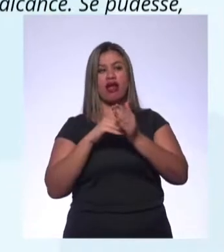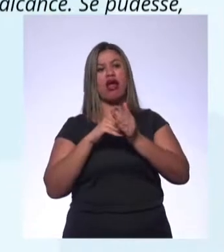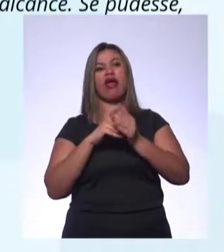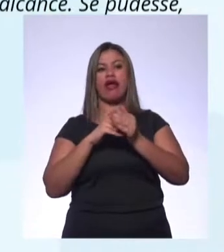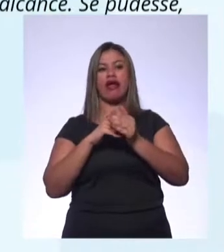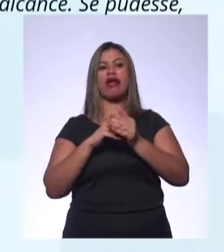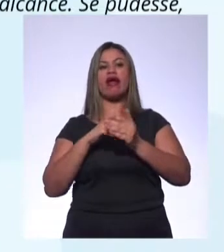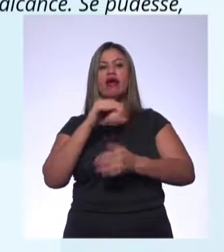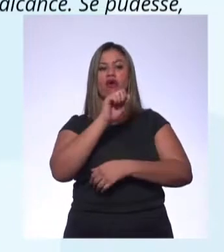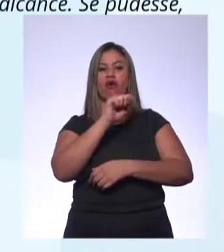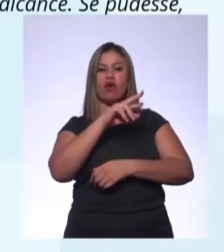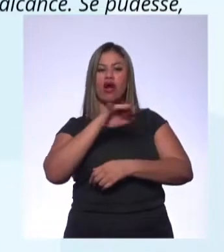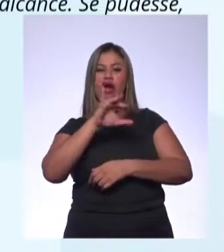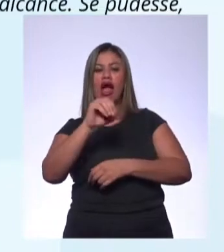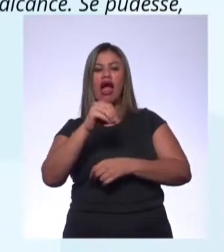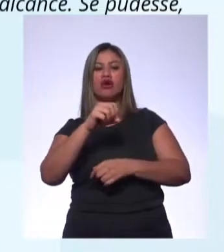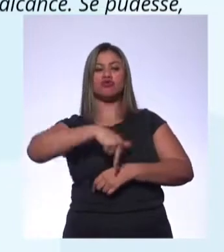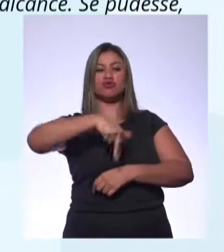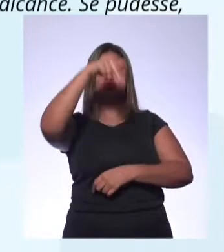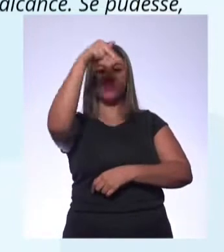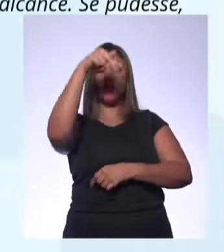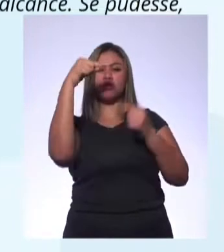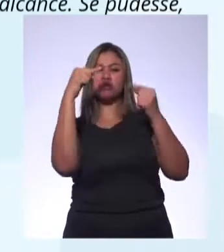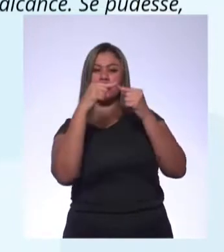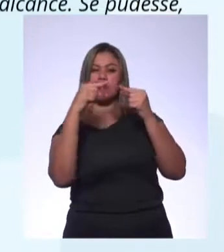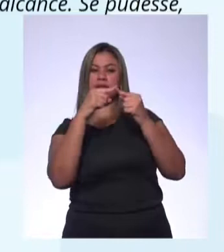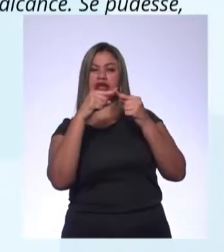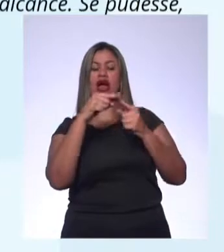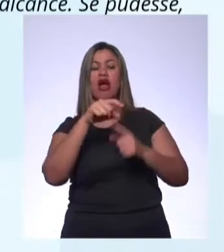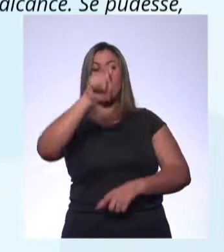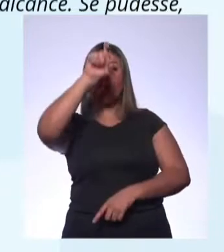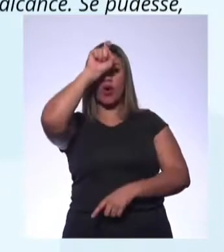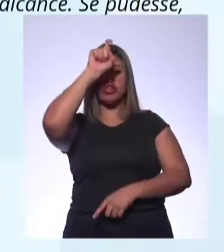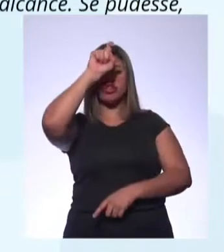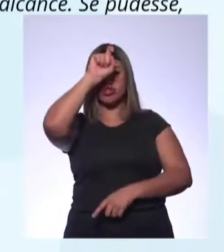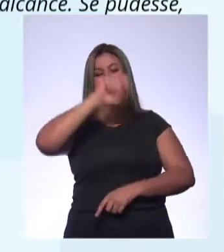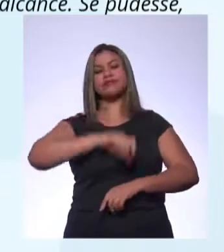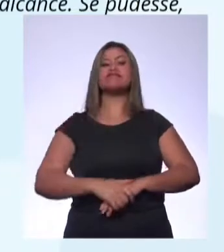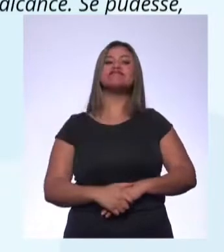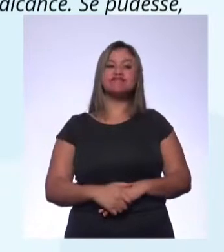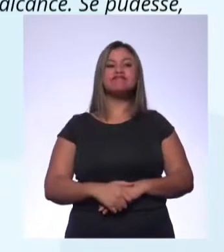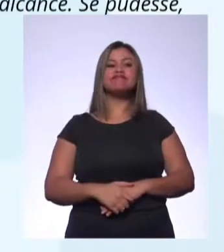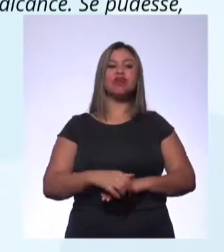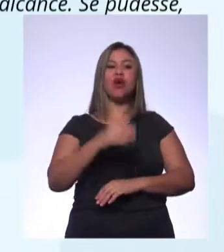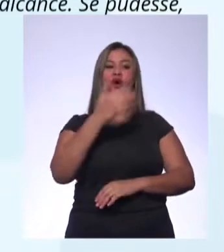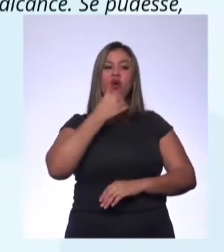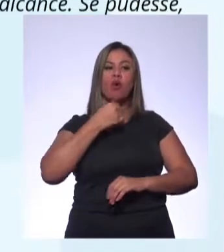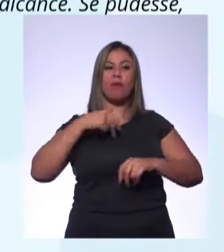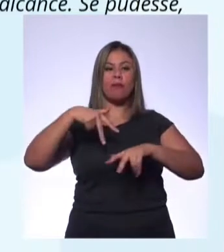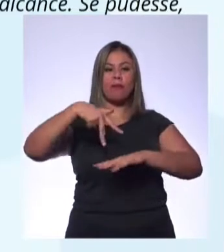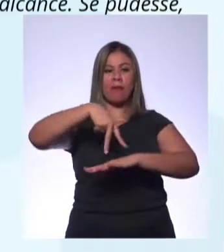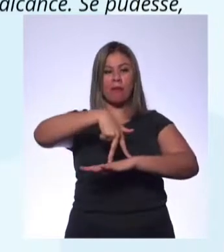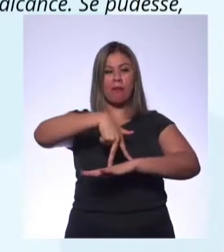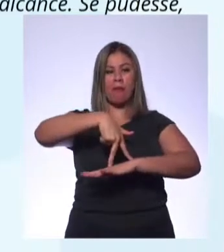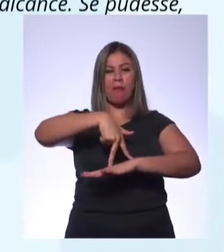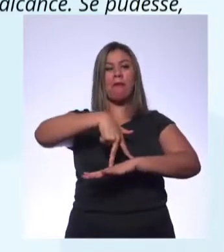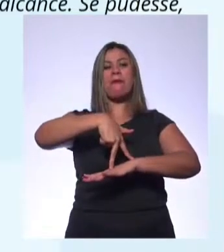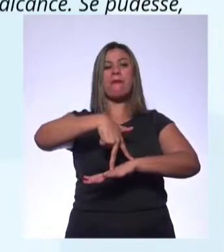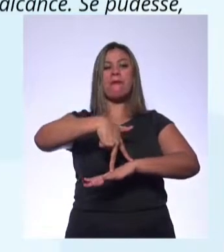o Cairo, lá no norte, na região do Egito. Então está aí o Cecil Rhodes com as pernas, né,